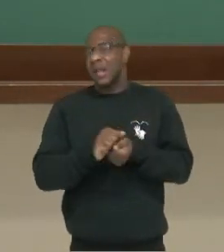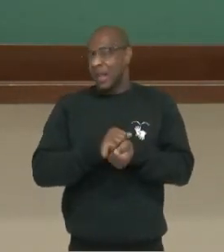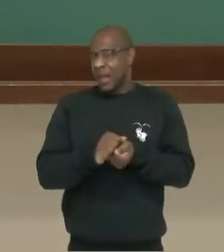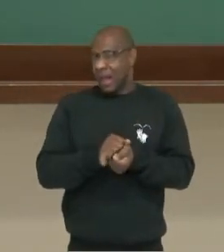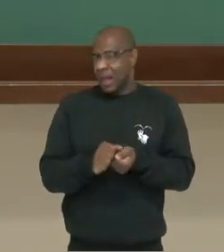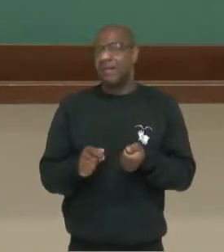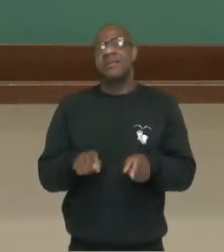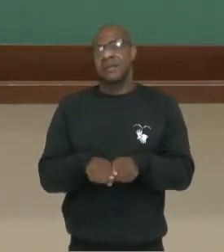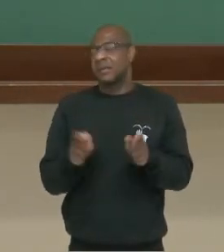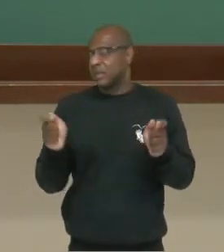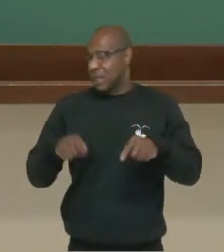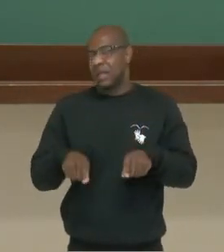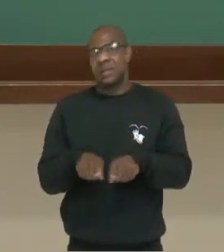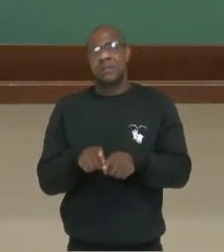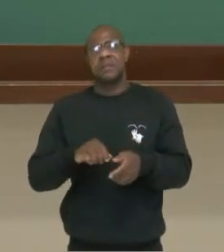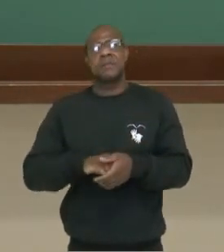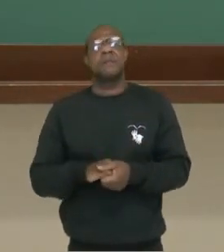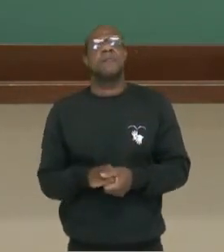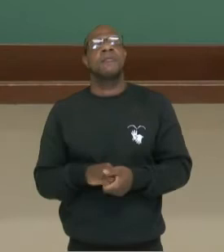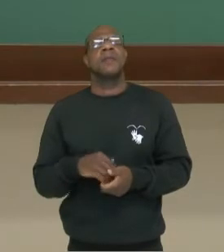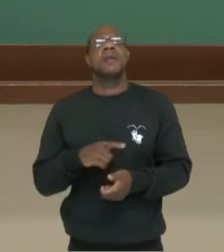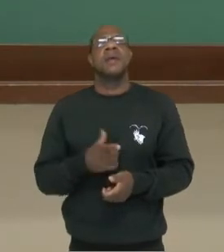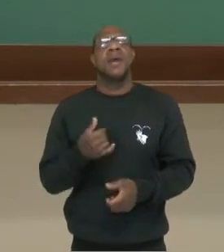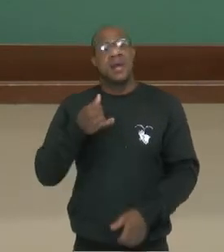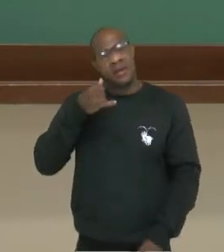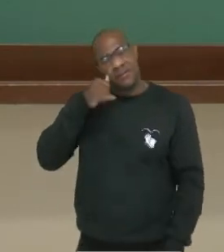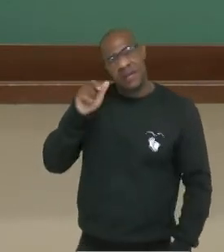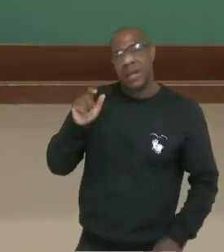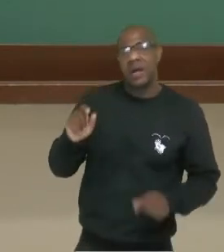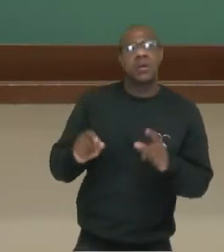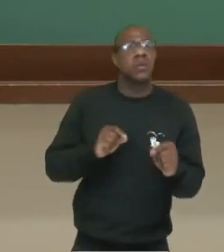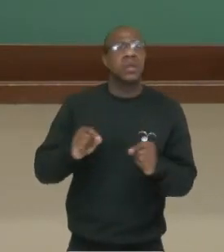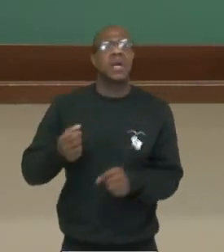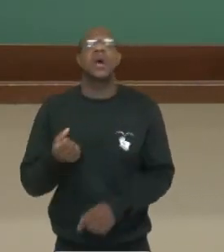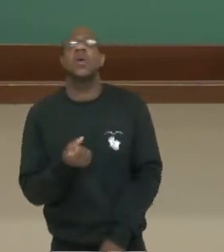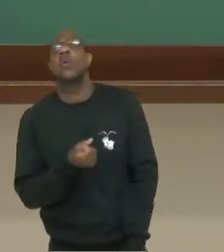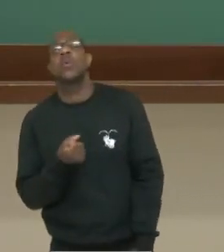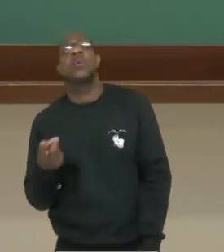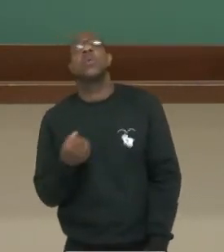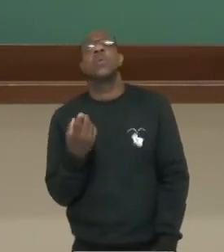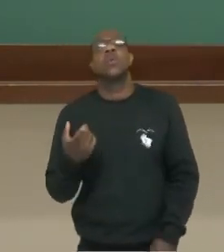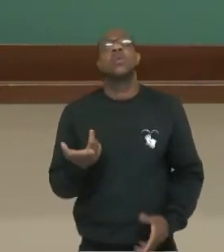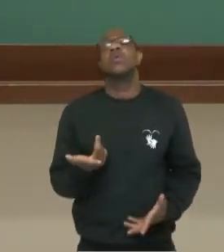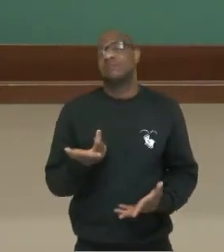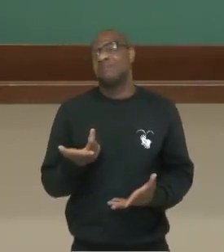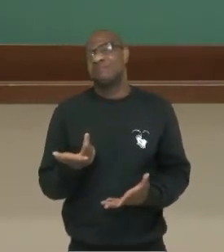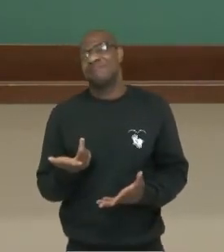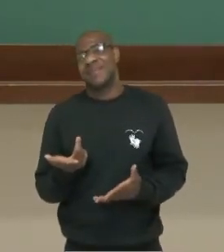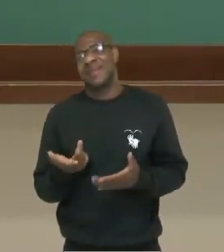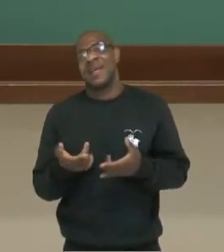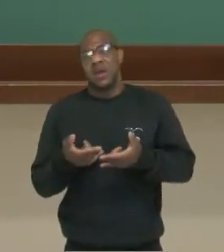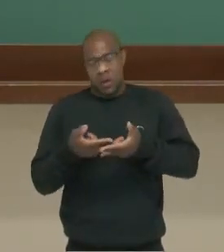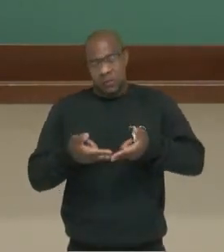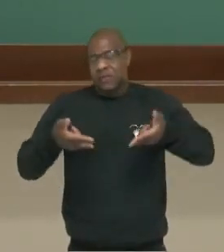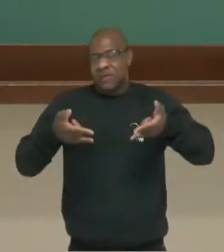2 anos. E a intenção dele é evitar a quantidade desses absorventes que são lançados no meio